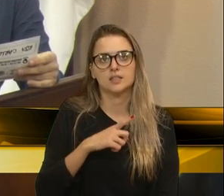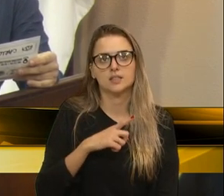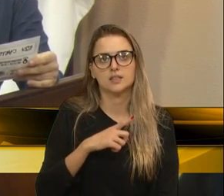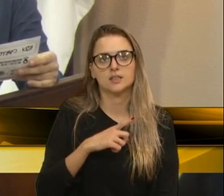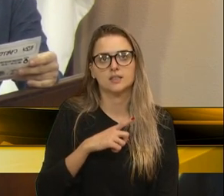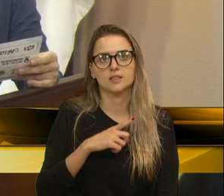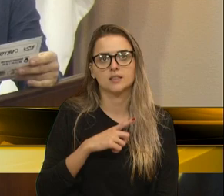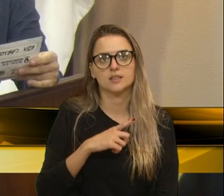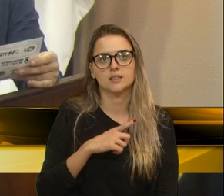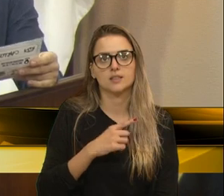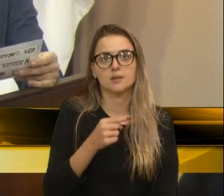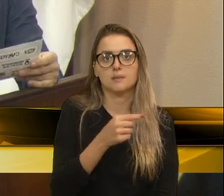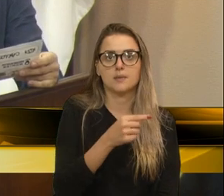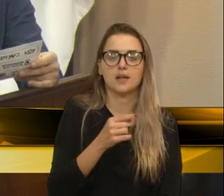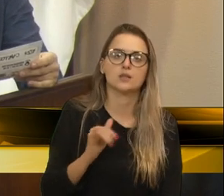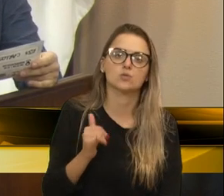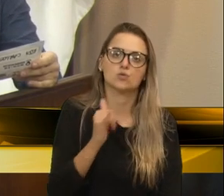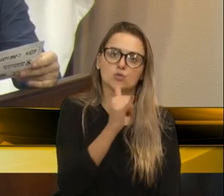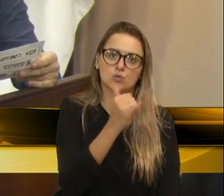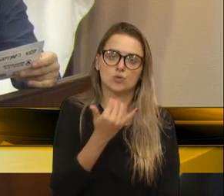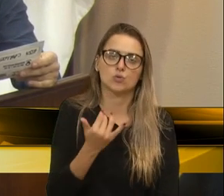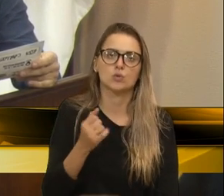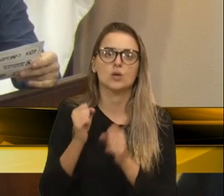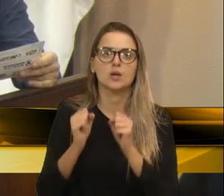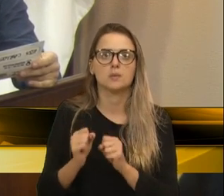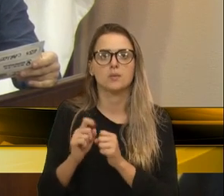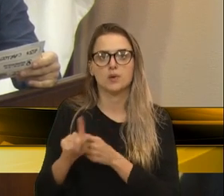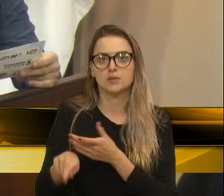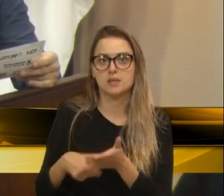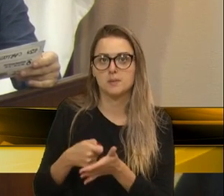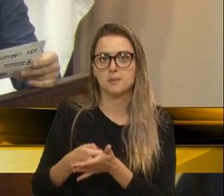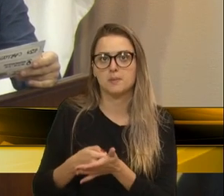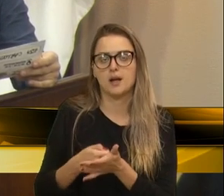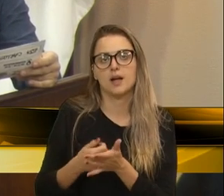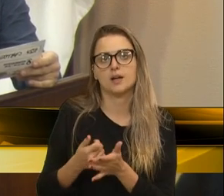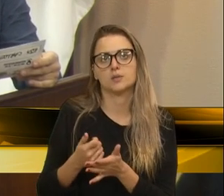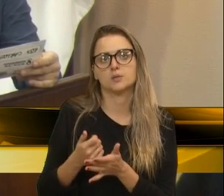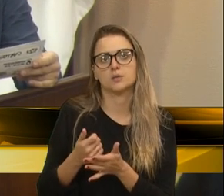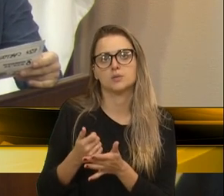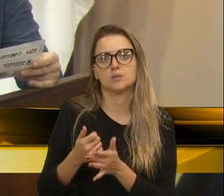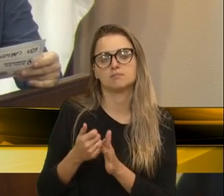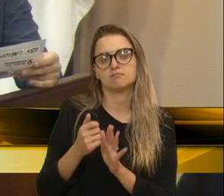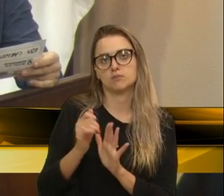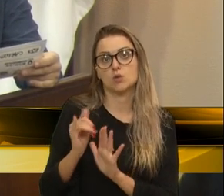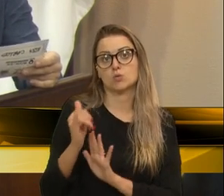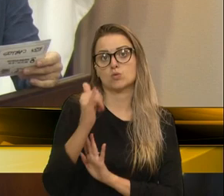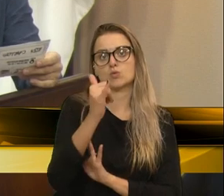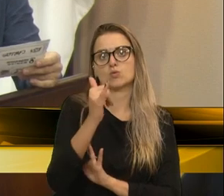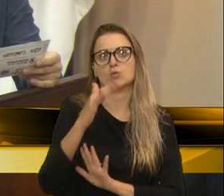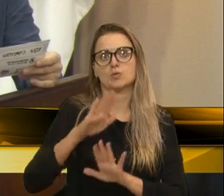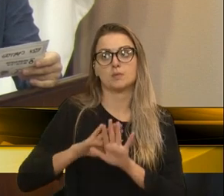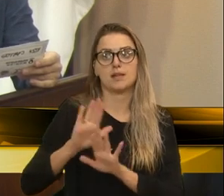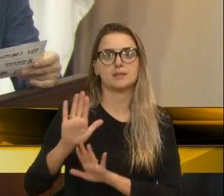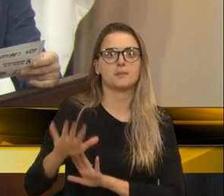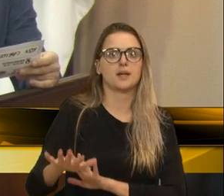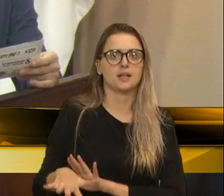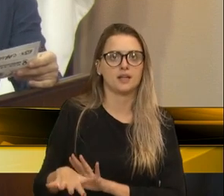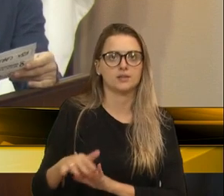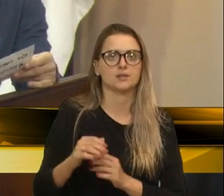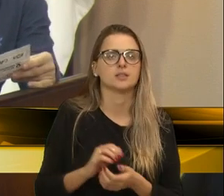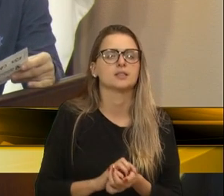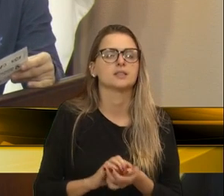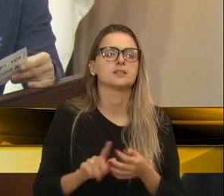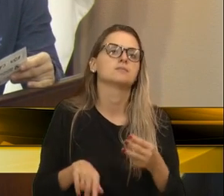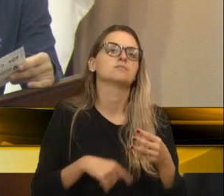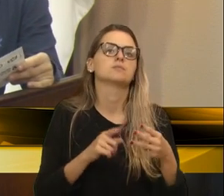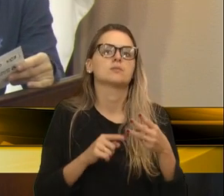a baixo custo os juros, e ele pode ser via custeio, a garantia de custeio, então, os juros. Então, essas 2 linhas. E a